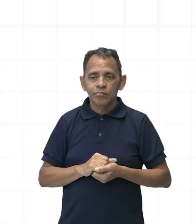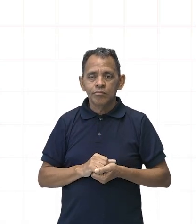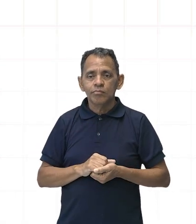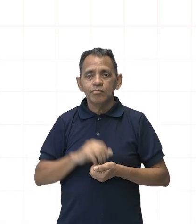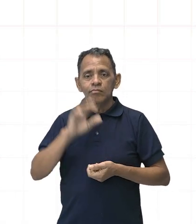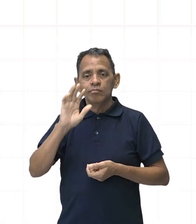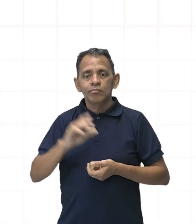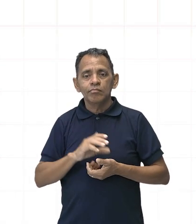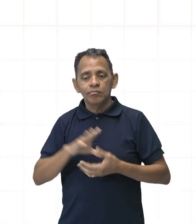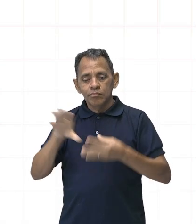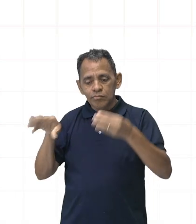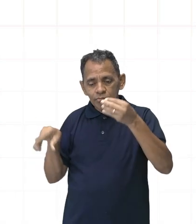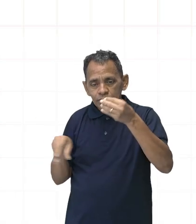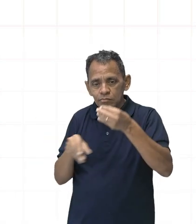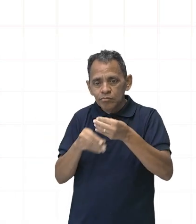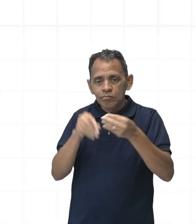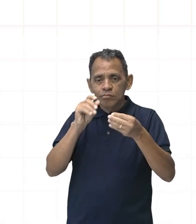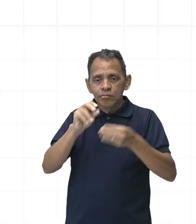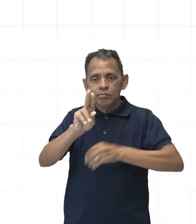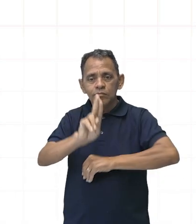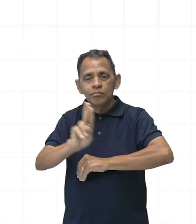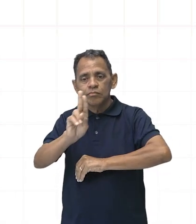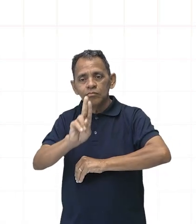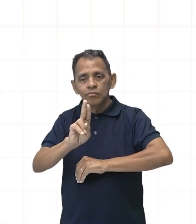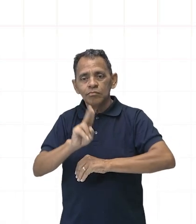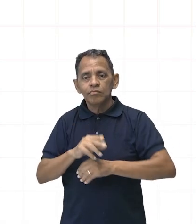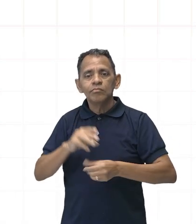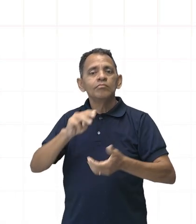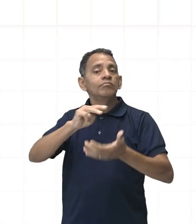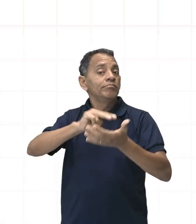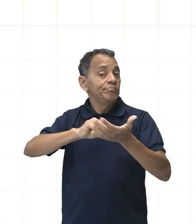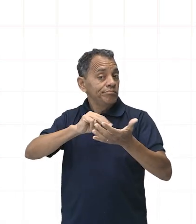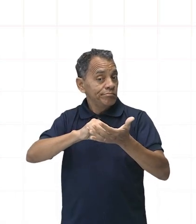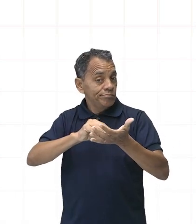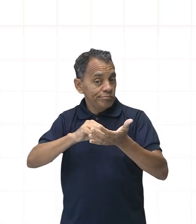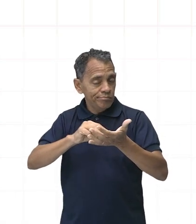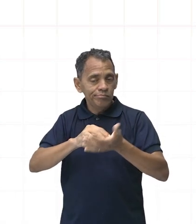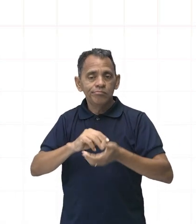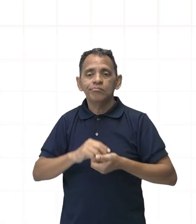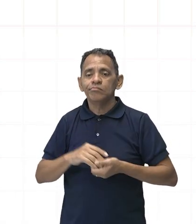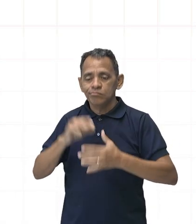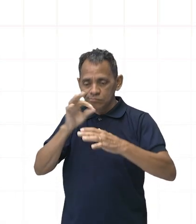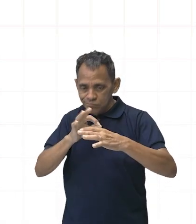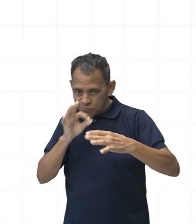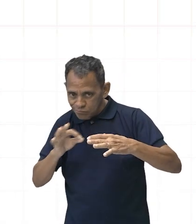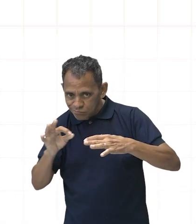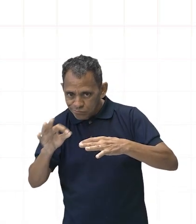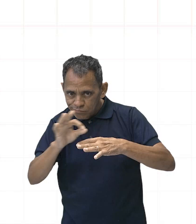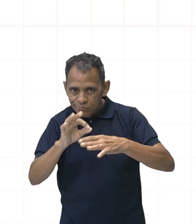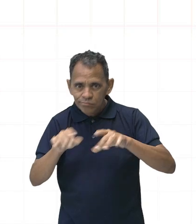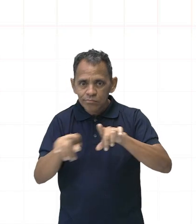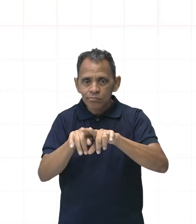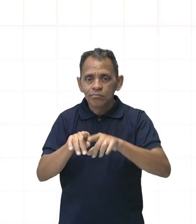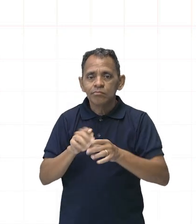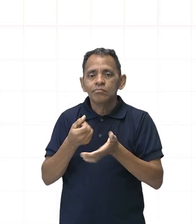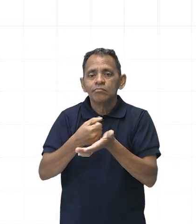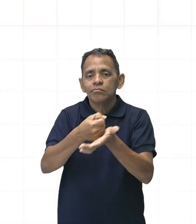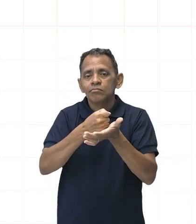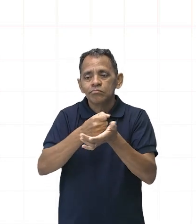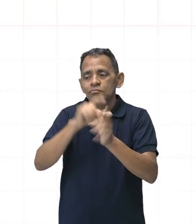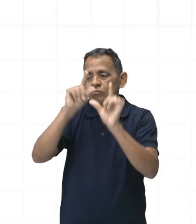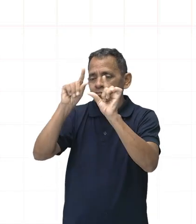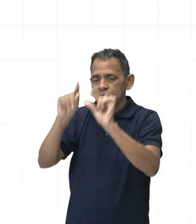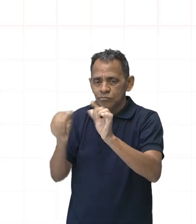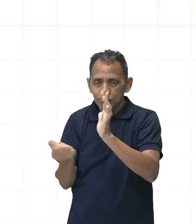inclui, né, o uso de métodos de cultivo e que acabam ajudando a minimizar